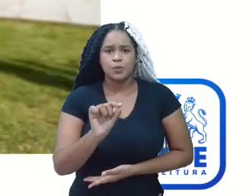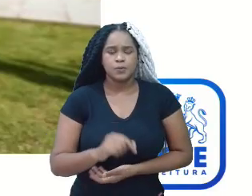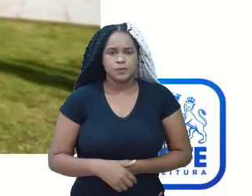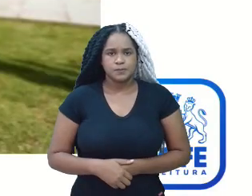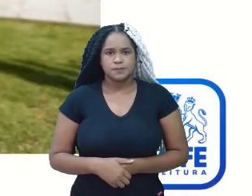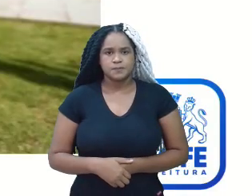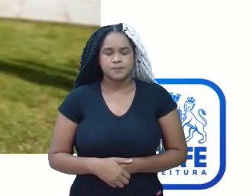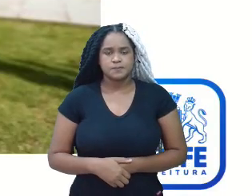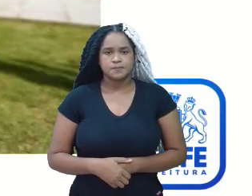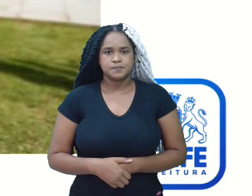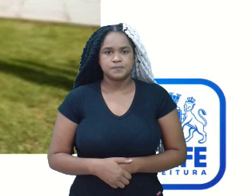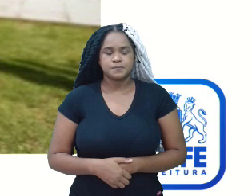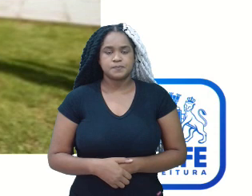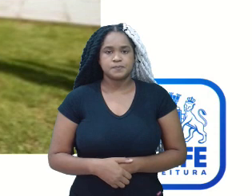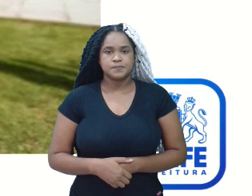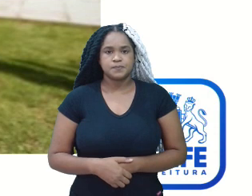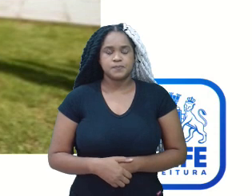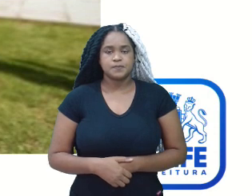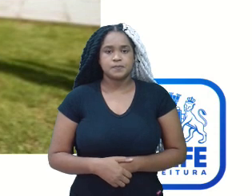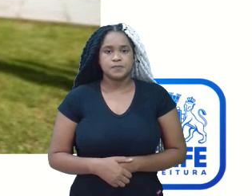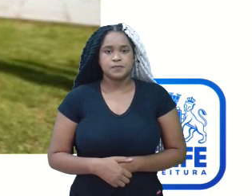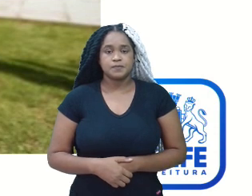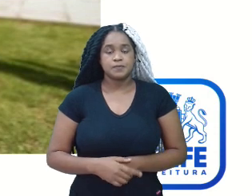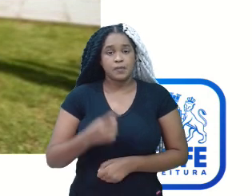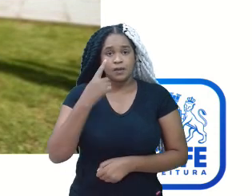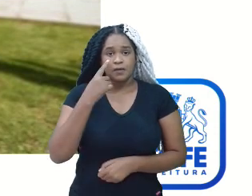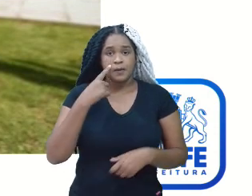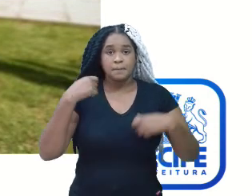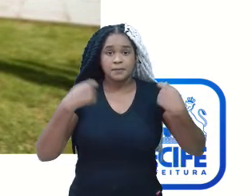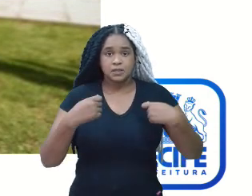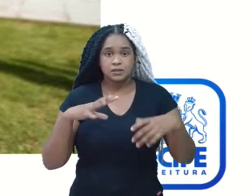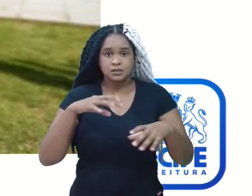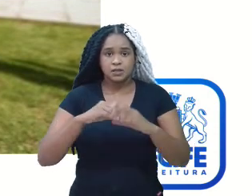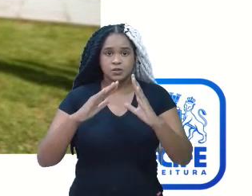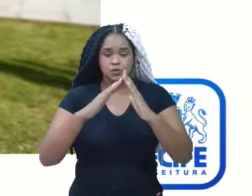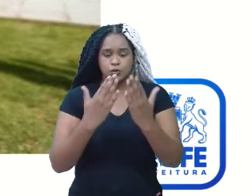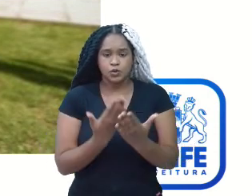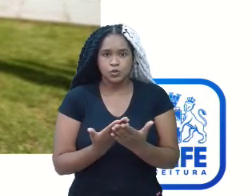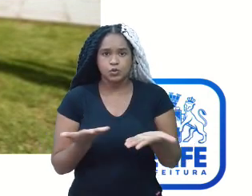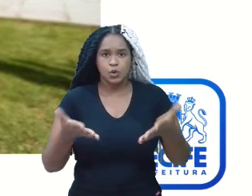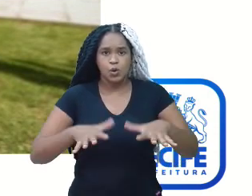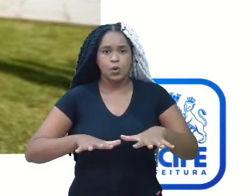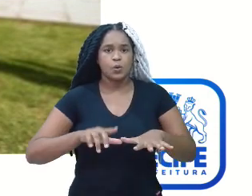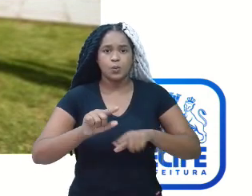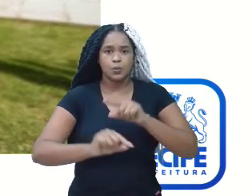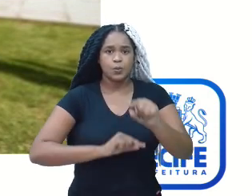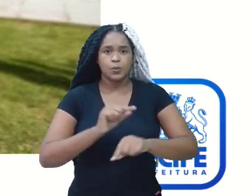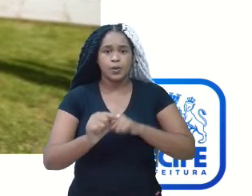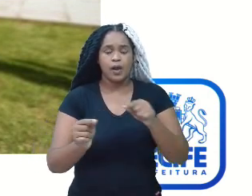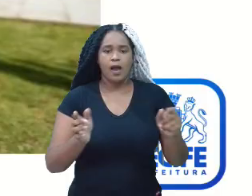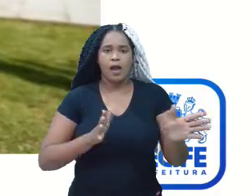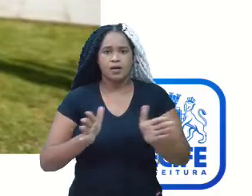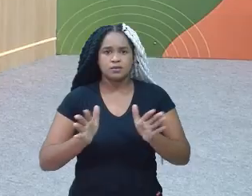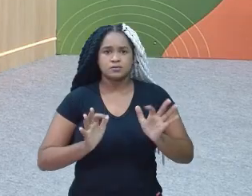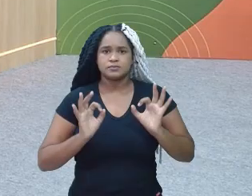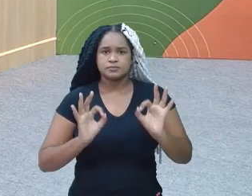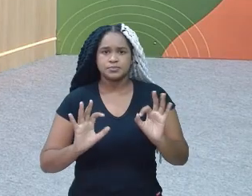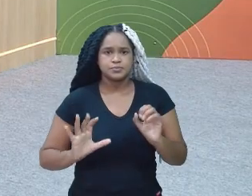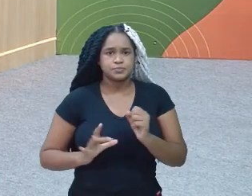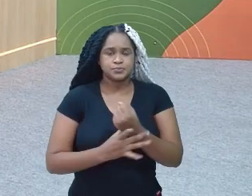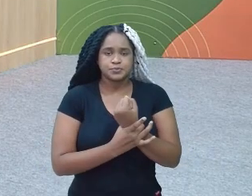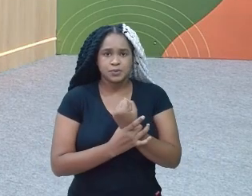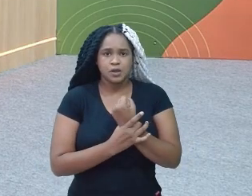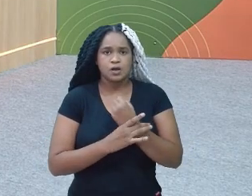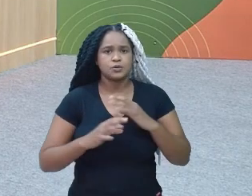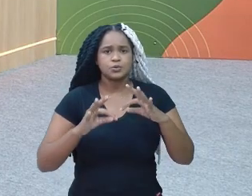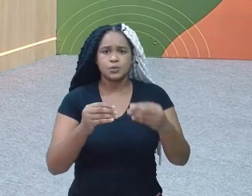Então, entendemos que precisa nessa escola ter o acesso garantido